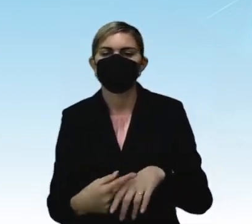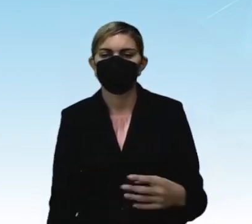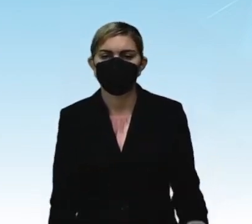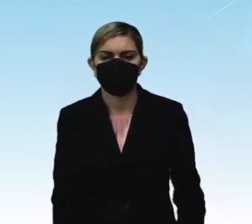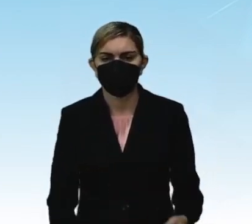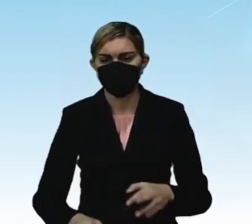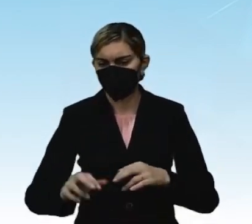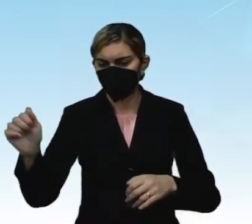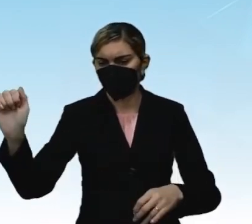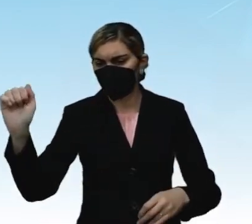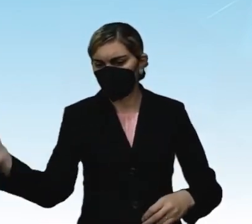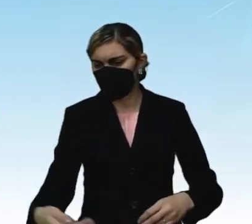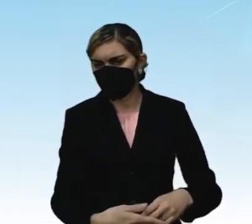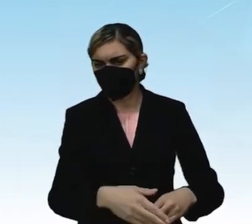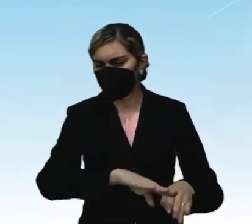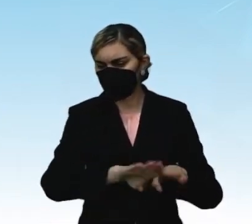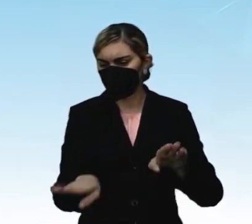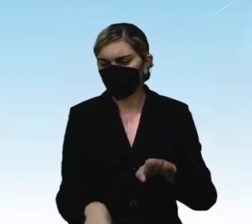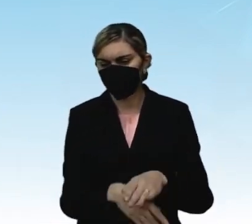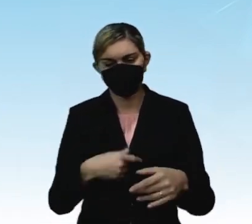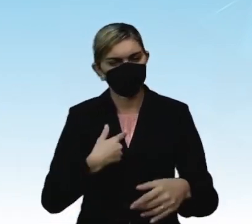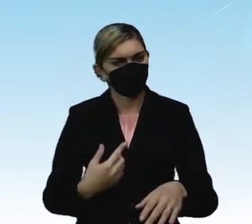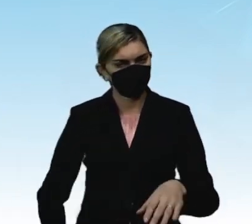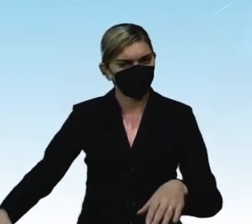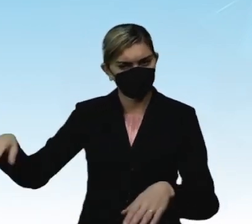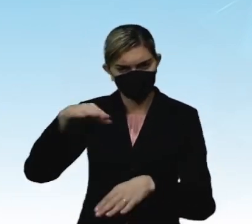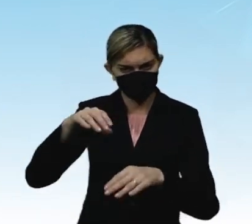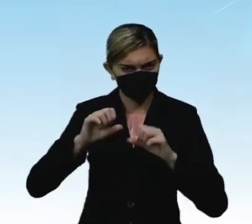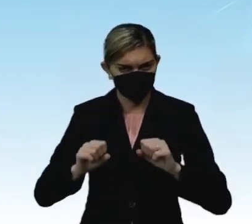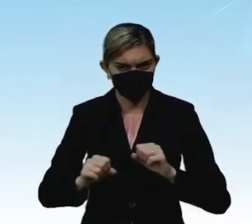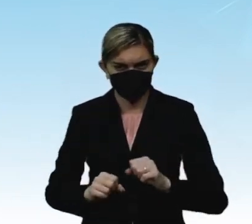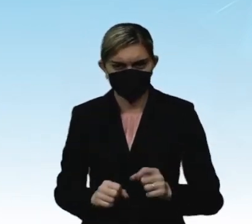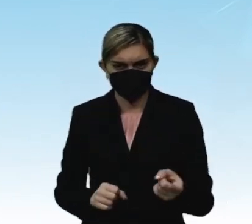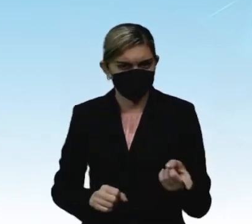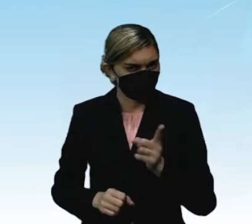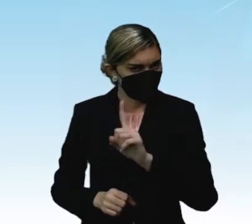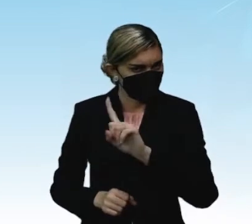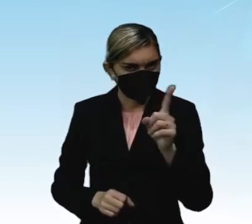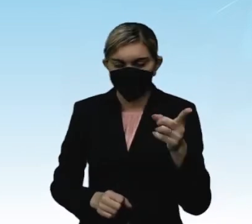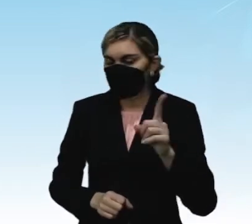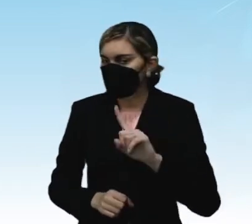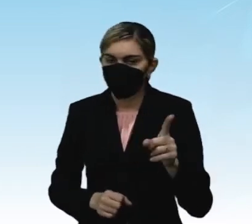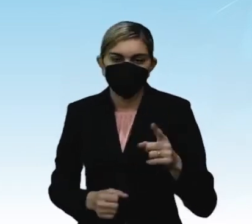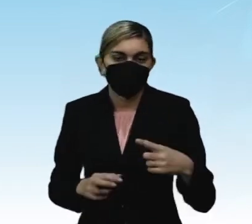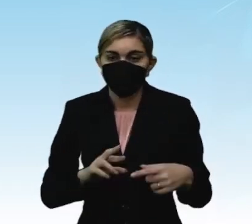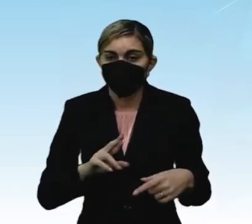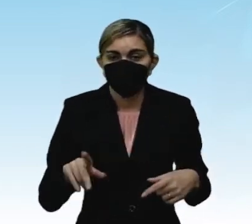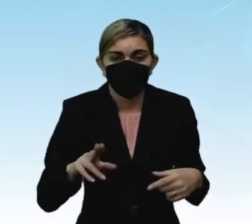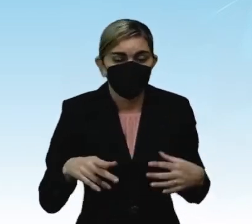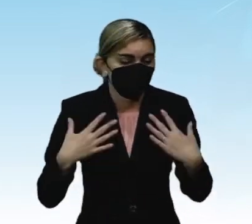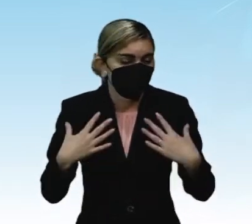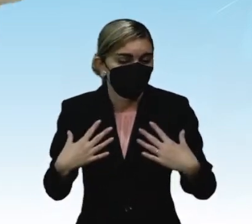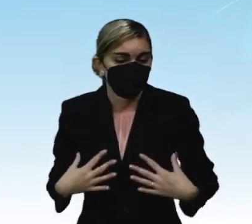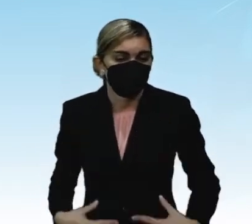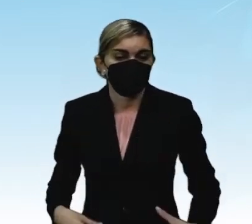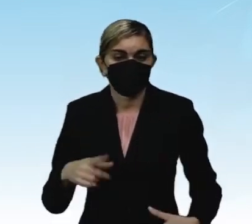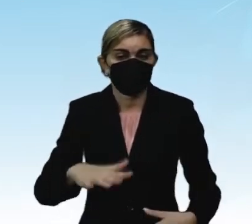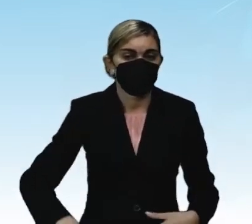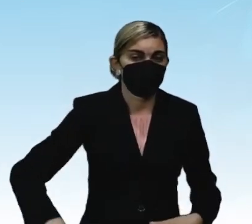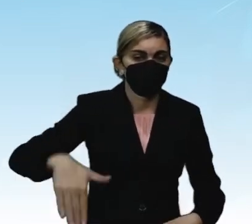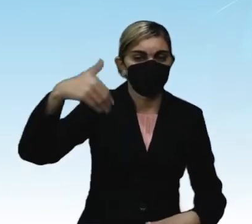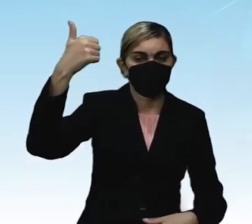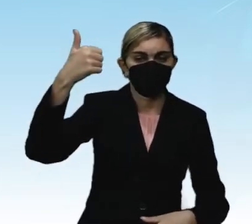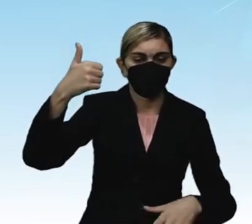são inferiores, a gente é mais superiores. Pode, meus amores? Não é vestimenta que vai dizer que tu é maior ou menor,